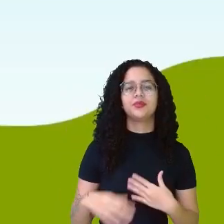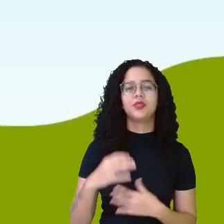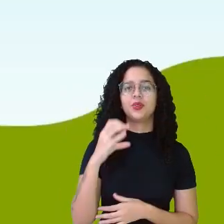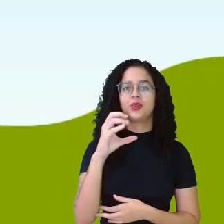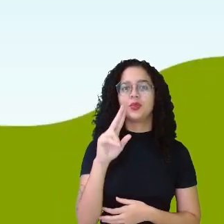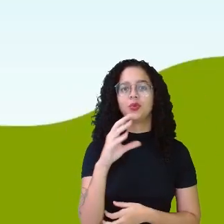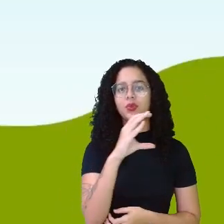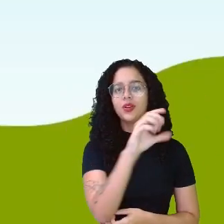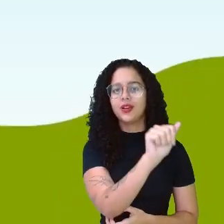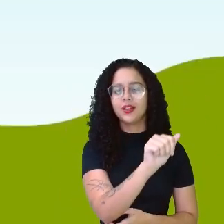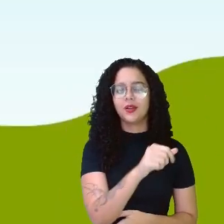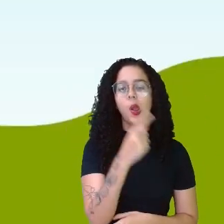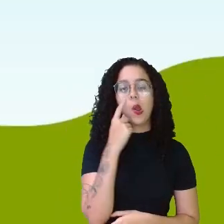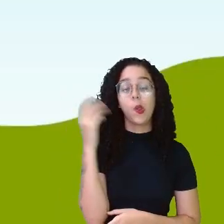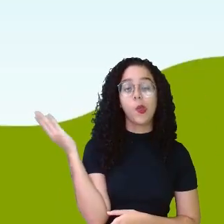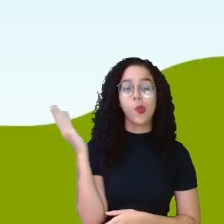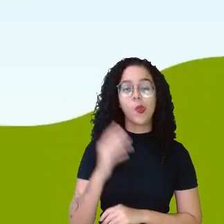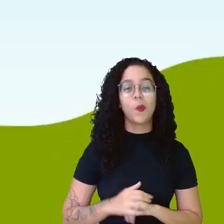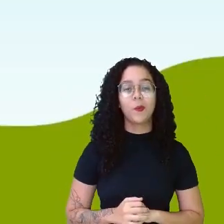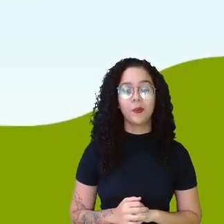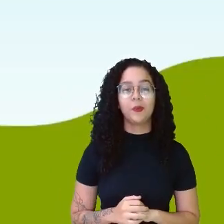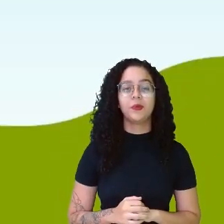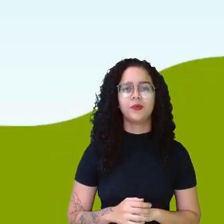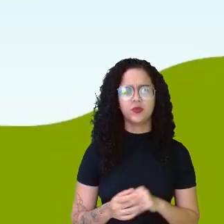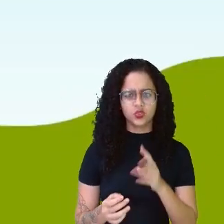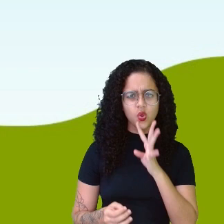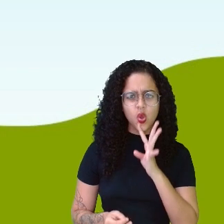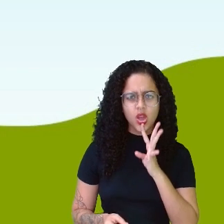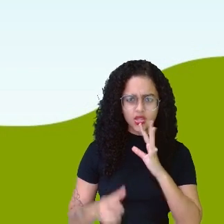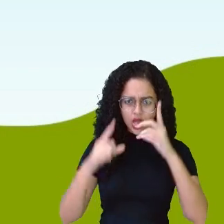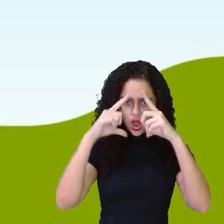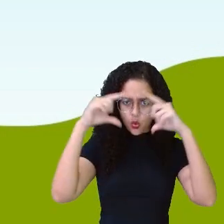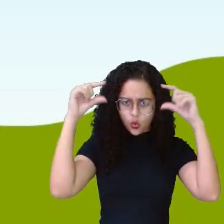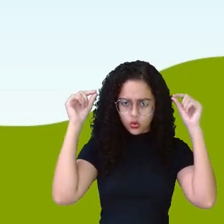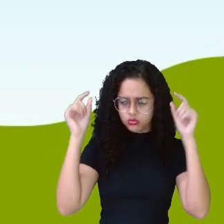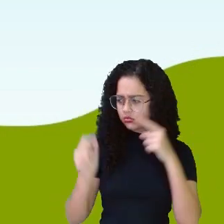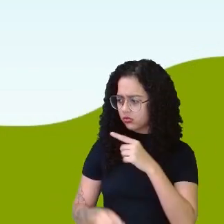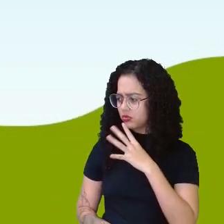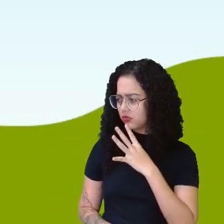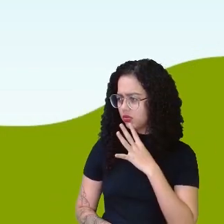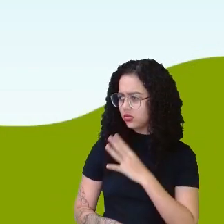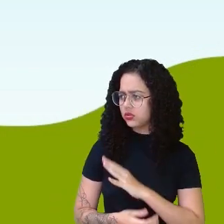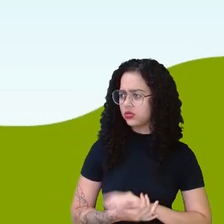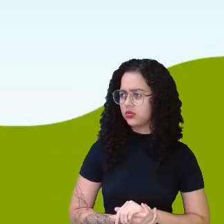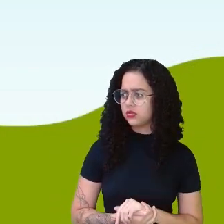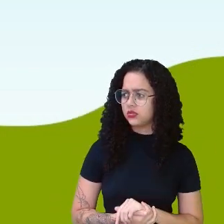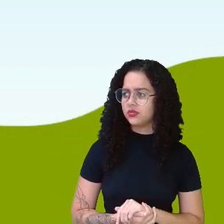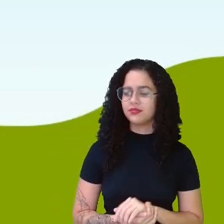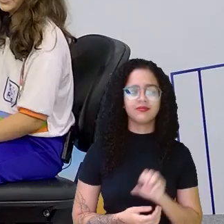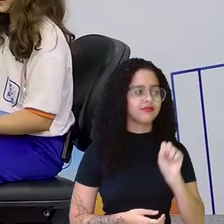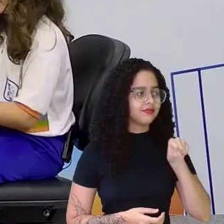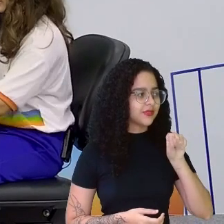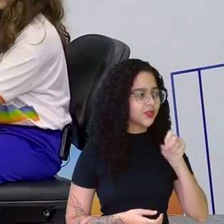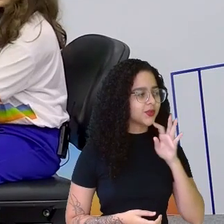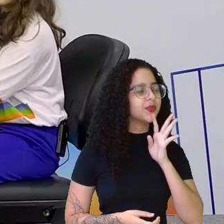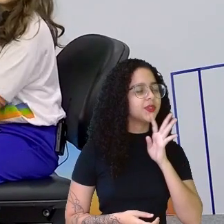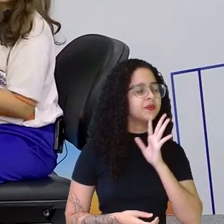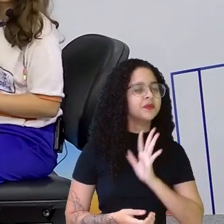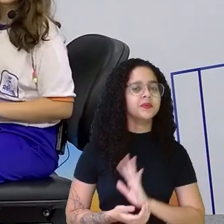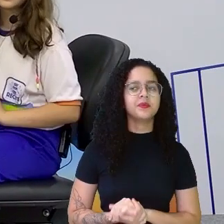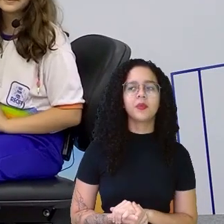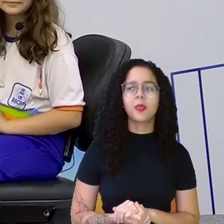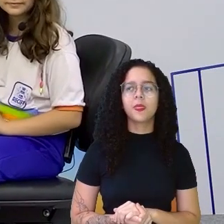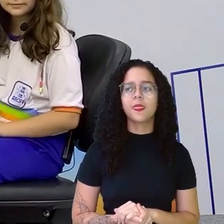Cuca. Olha a Cuca aqui, olha. Quem conhece a Cuca? Conhece a Cuca, Clarice? Sim.